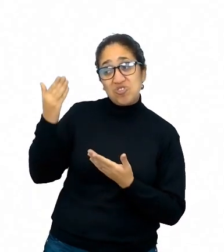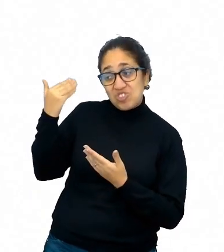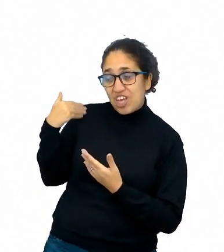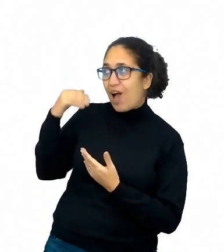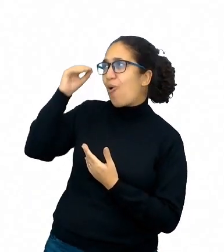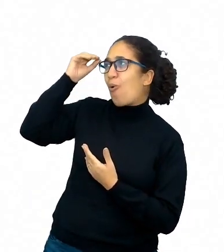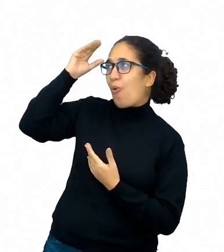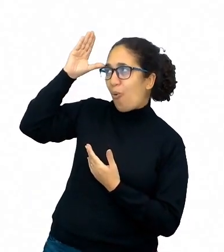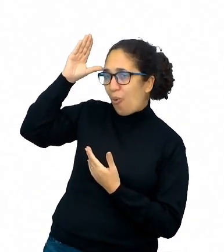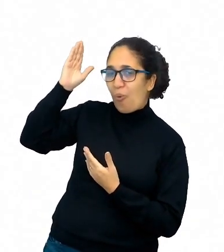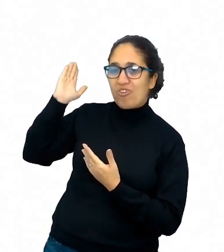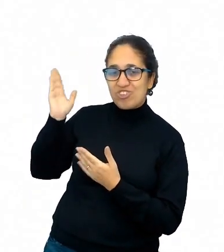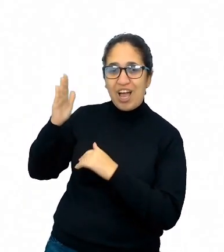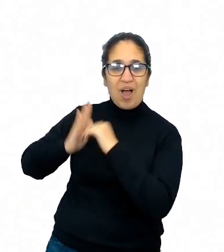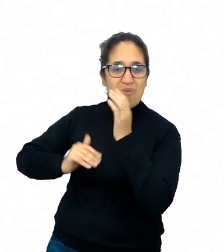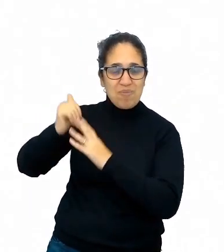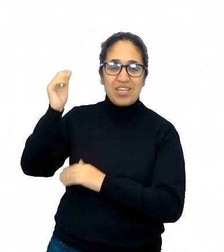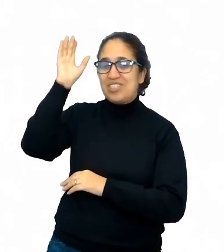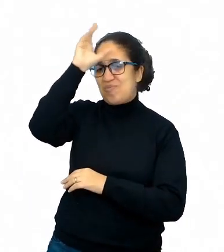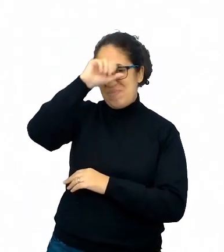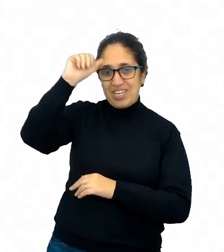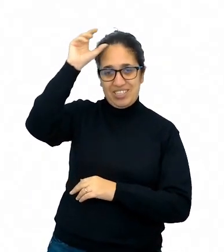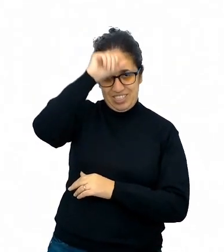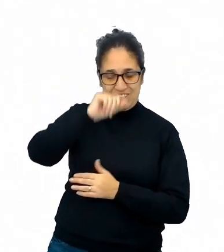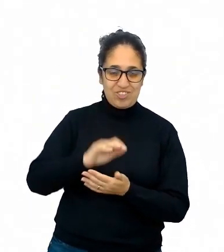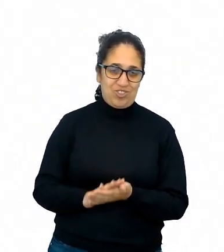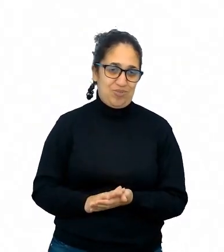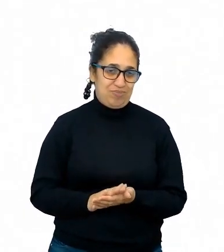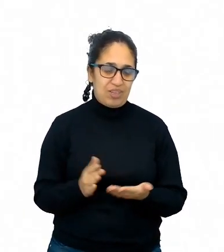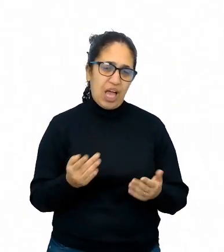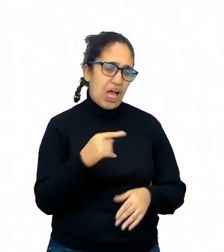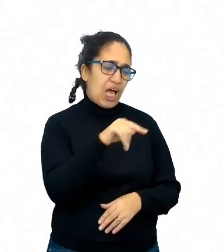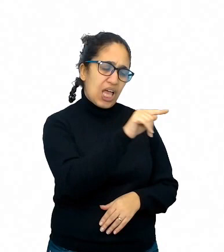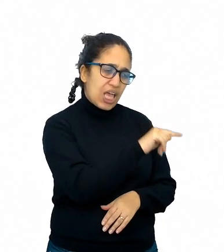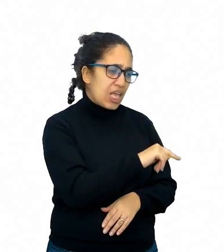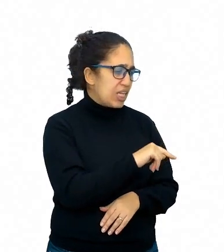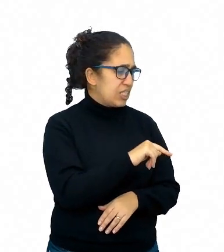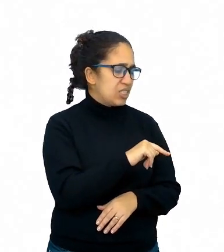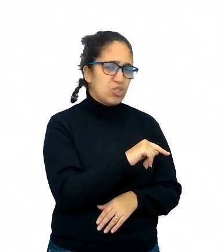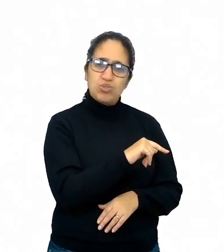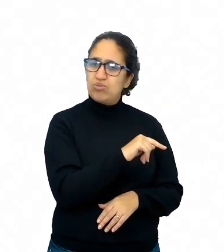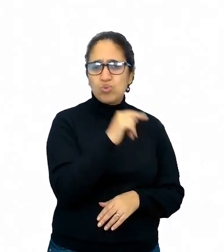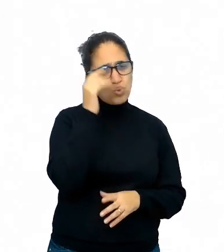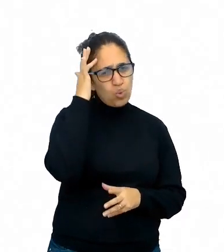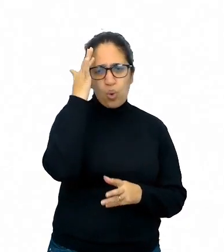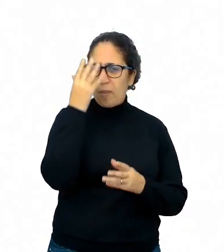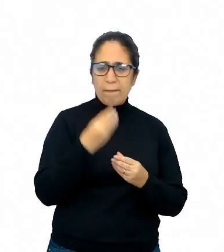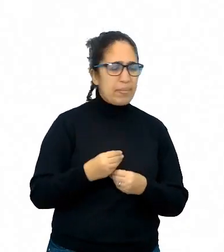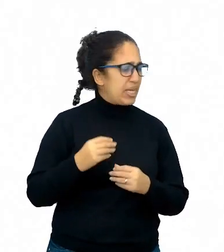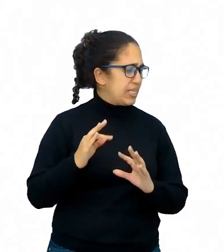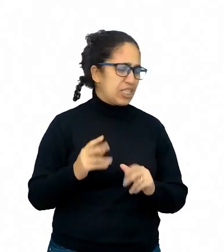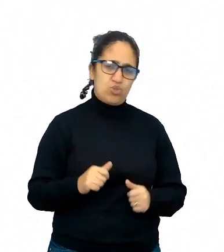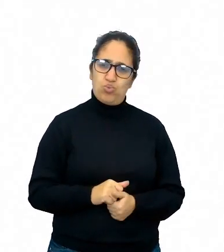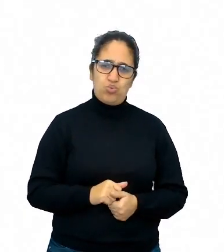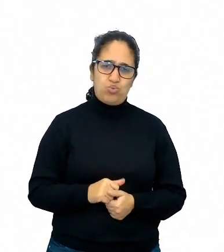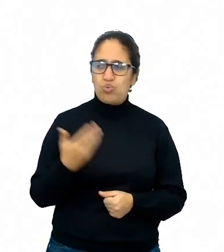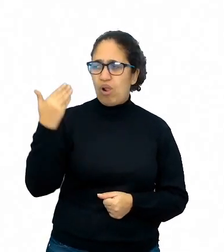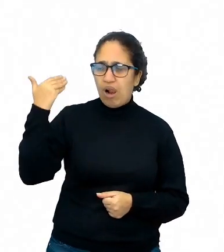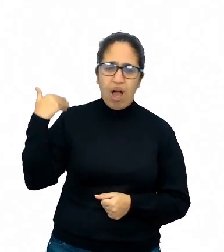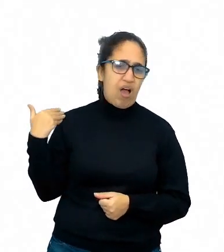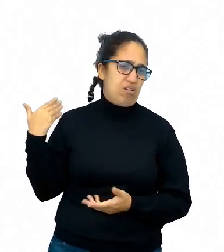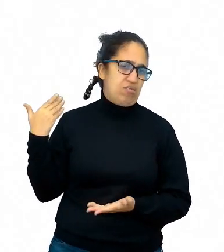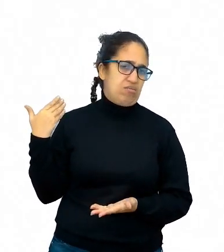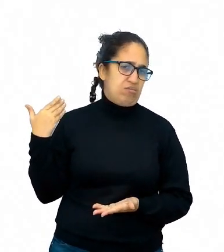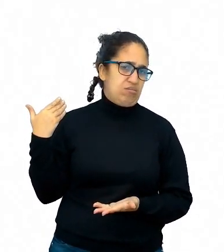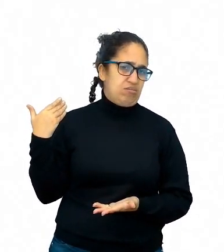essa habilidade que já foi oferecida. Mas eles não tiveram a total compreensão quando foi oferecido